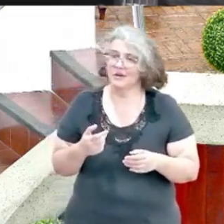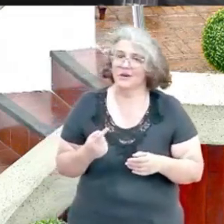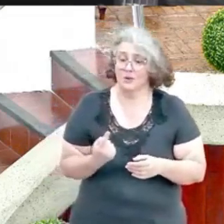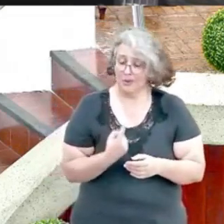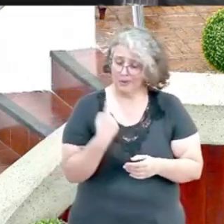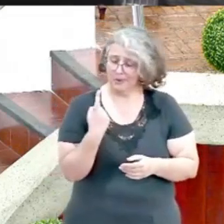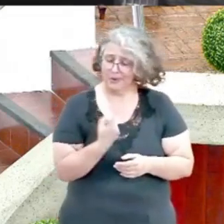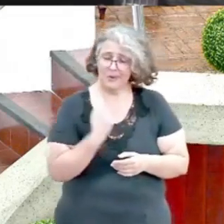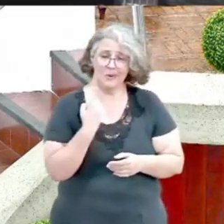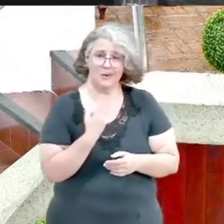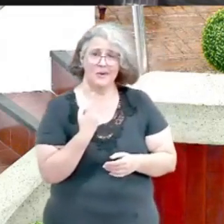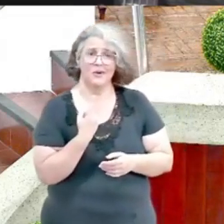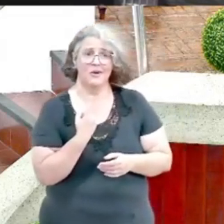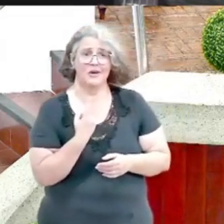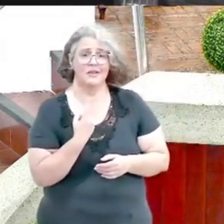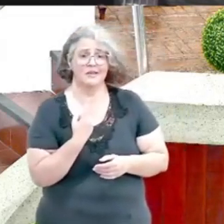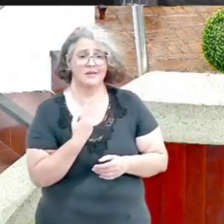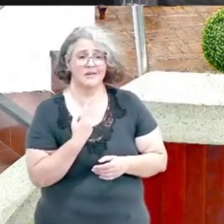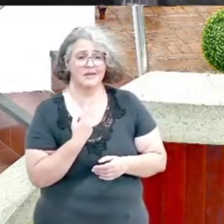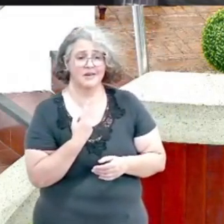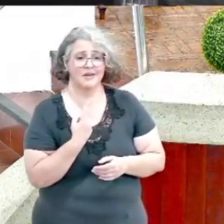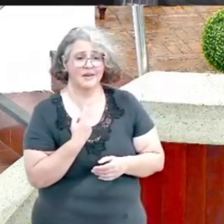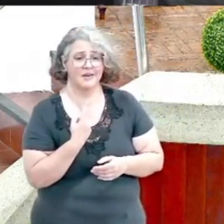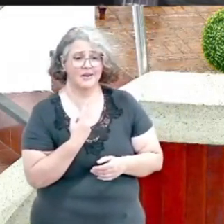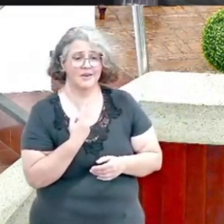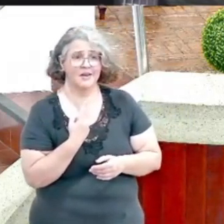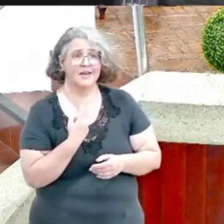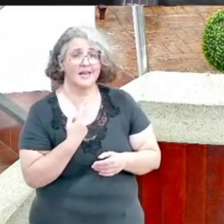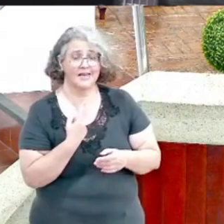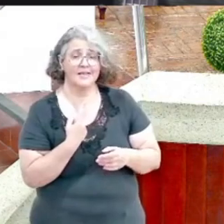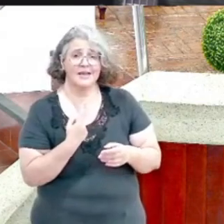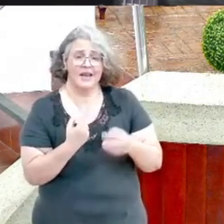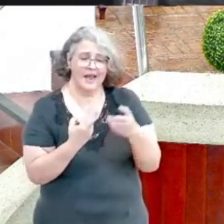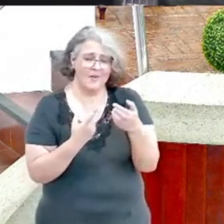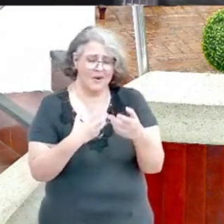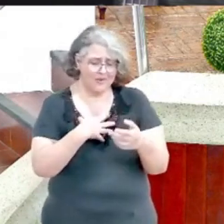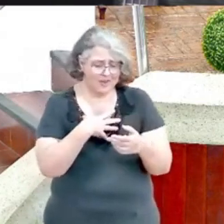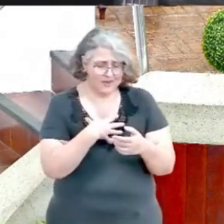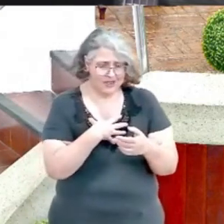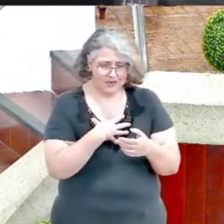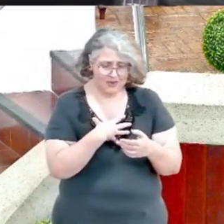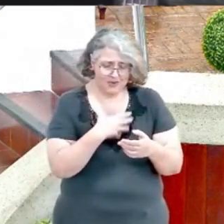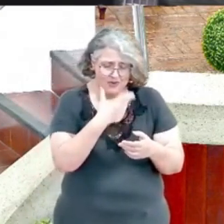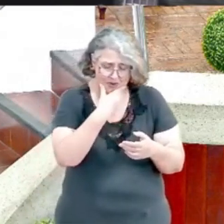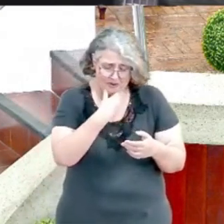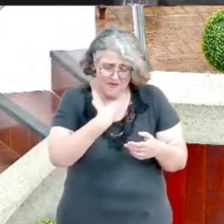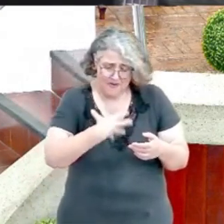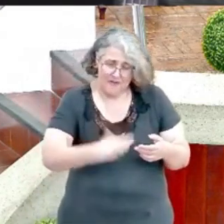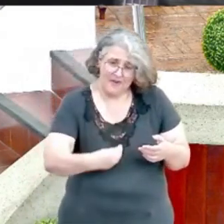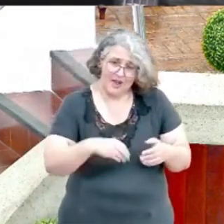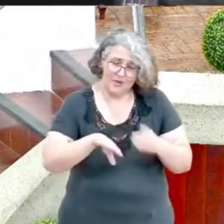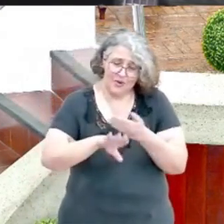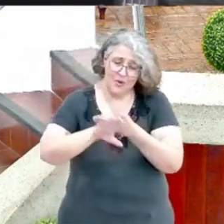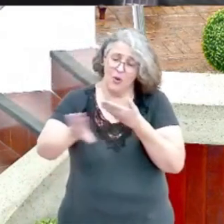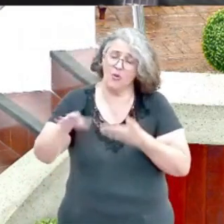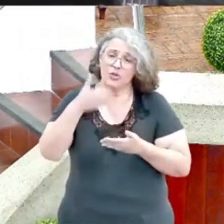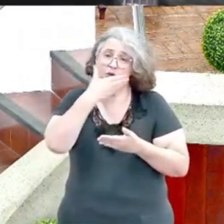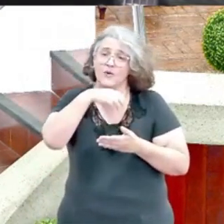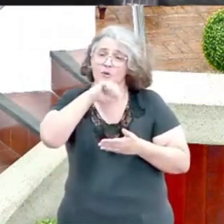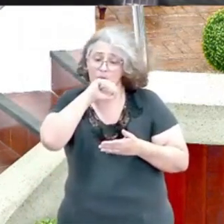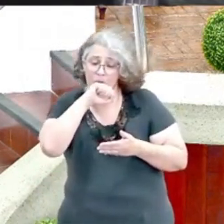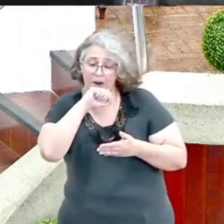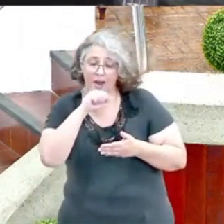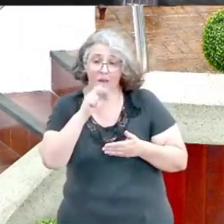de filhos que sentem a falta do pai, ou de pais que sentem falta de